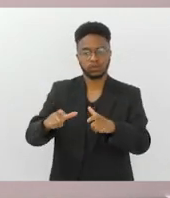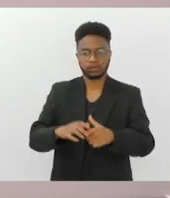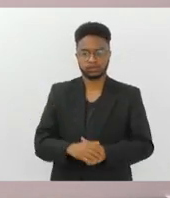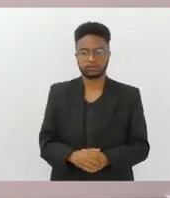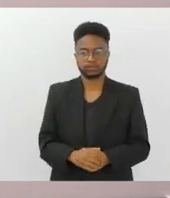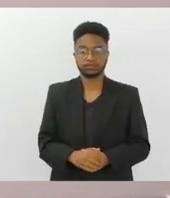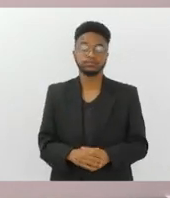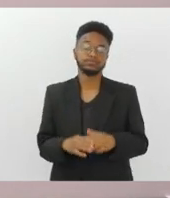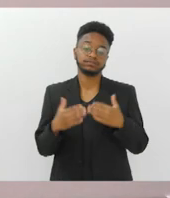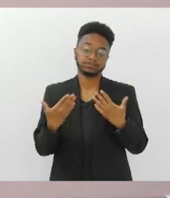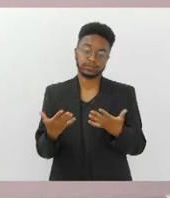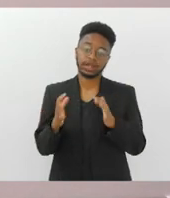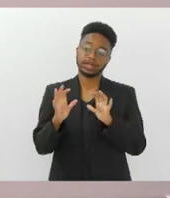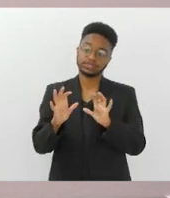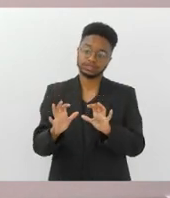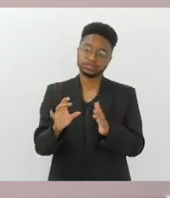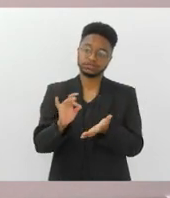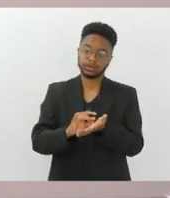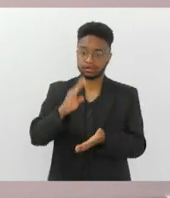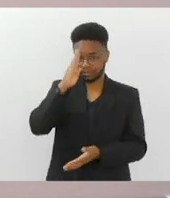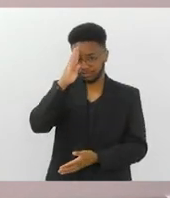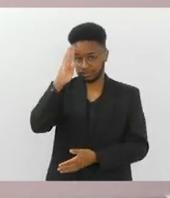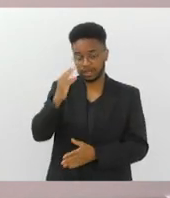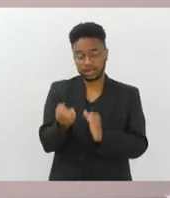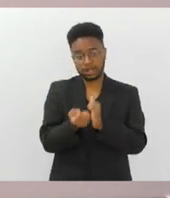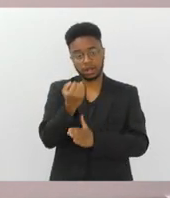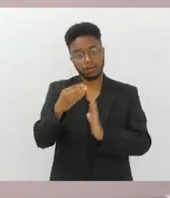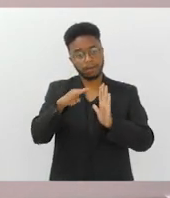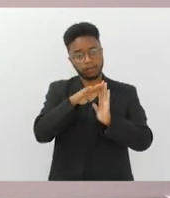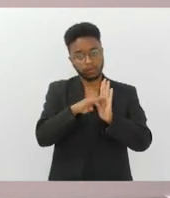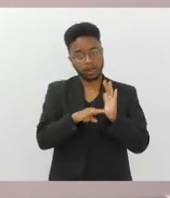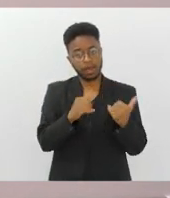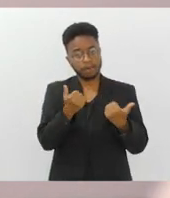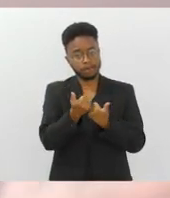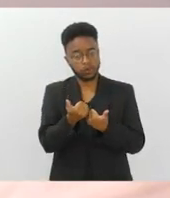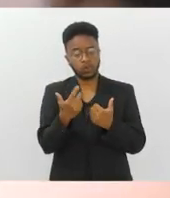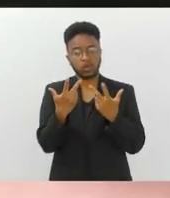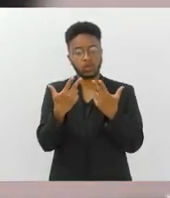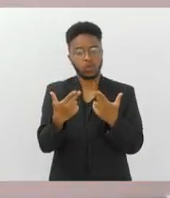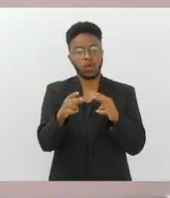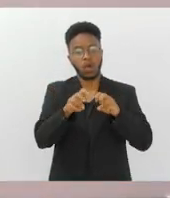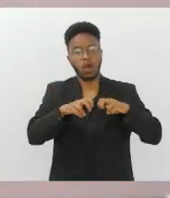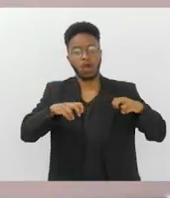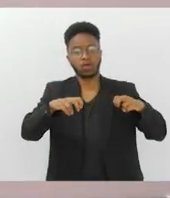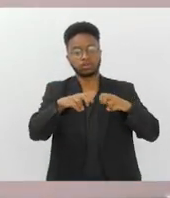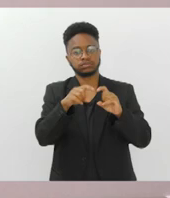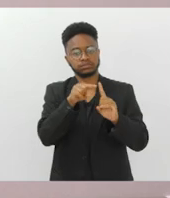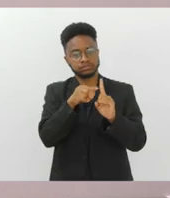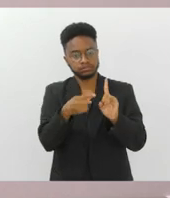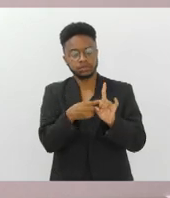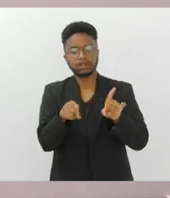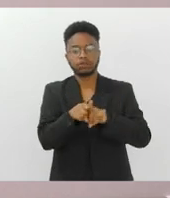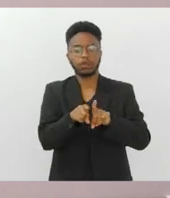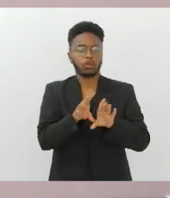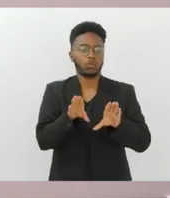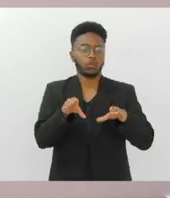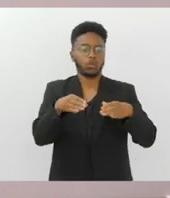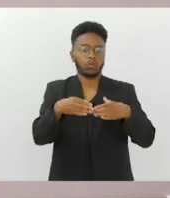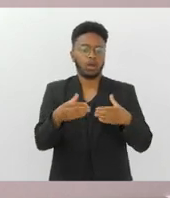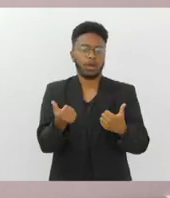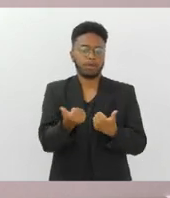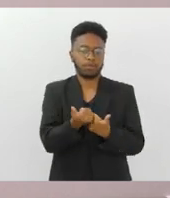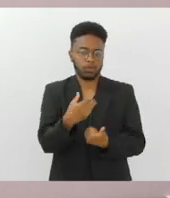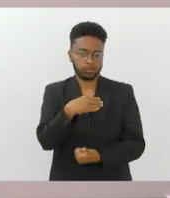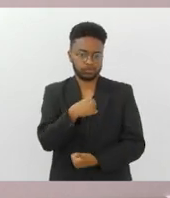Dessa forma, é fundamental a criação de programas de apoio, como roda de gestante, grupos de apoio à amamentação e a presença